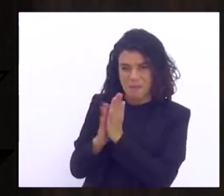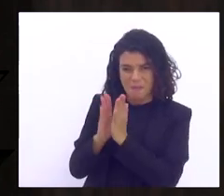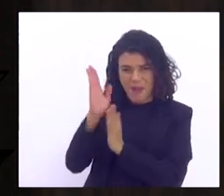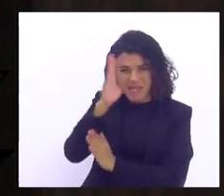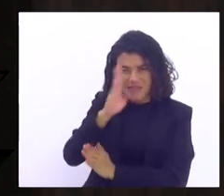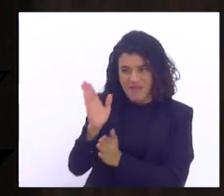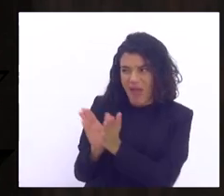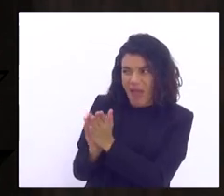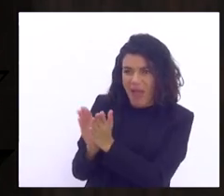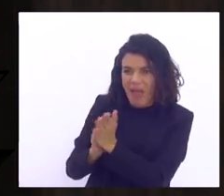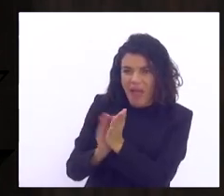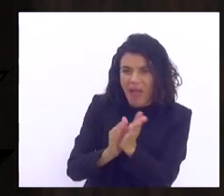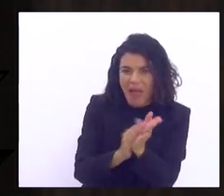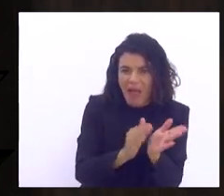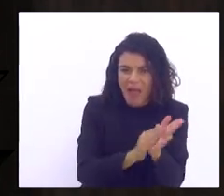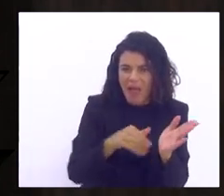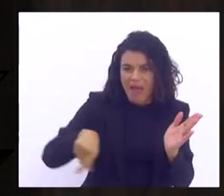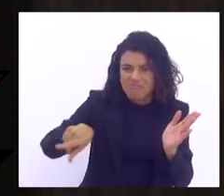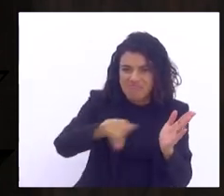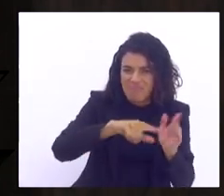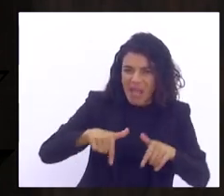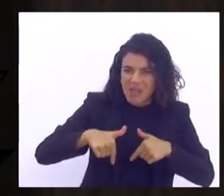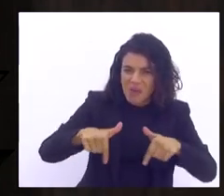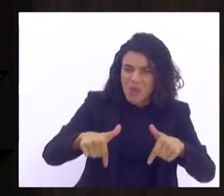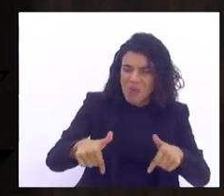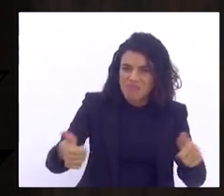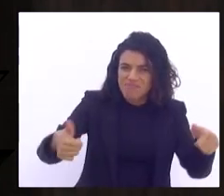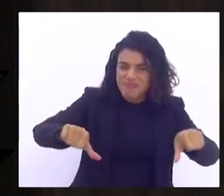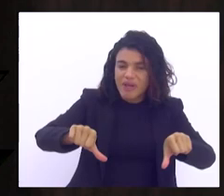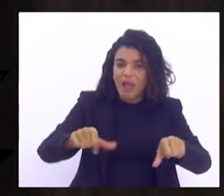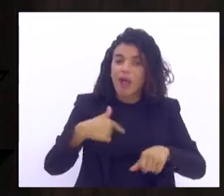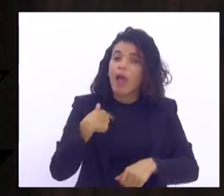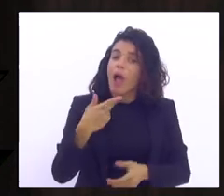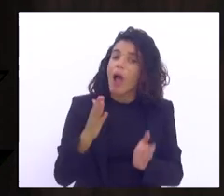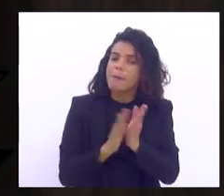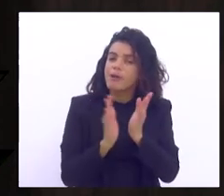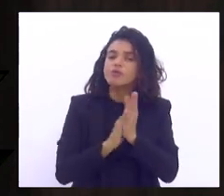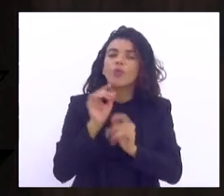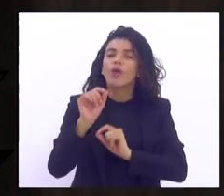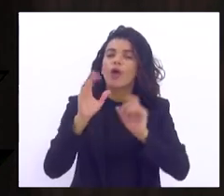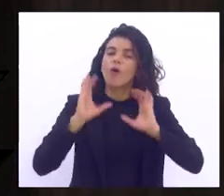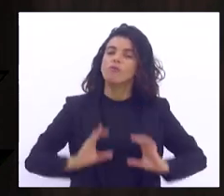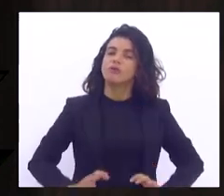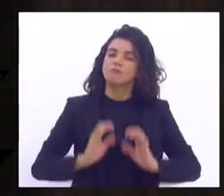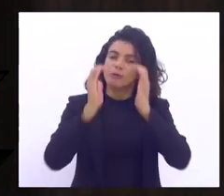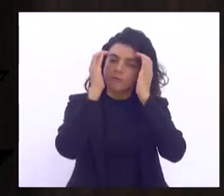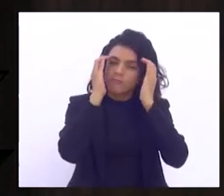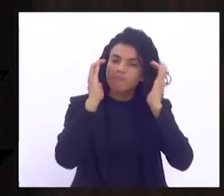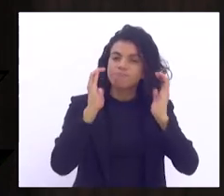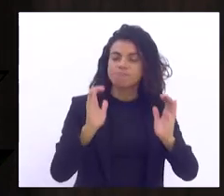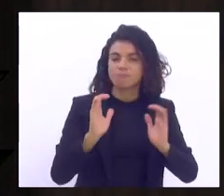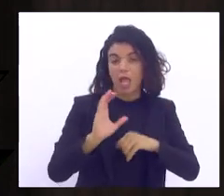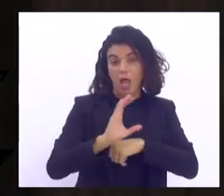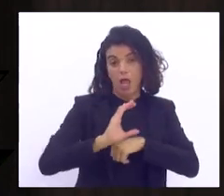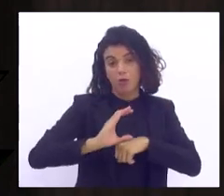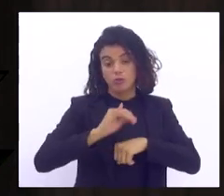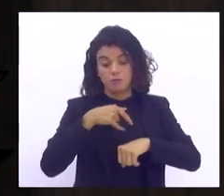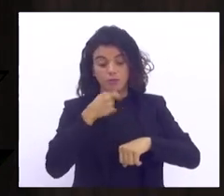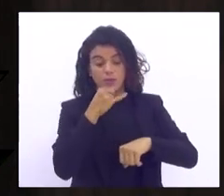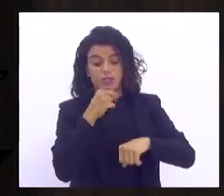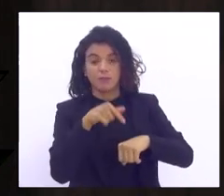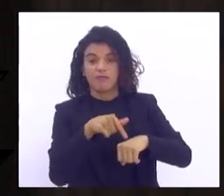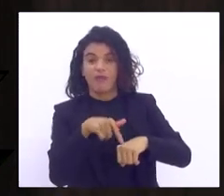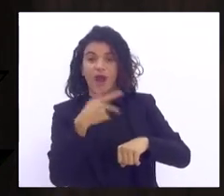podemos aplaudir a usurpação de competência. Nós temos que aplaudir o quê? O respeito. A Constituição, por exemplo, que fala